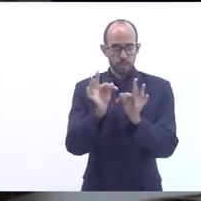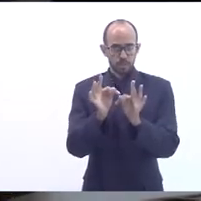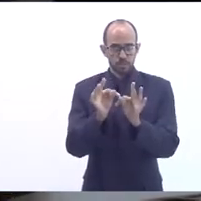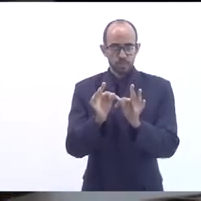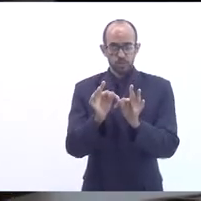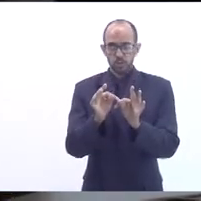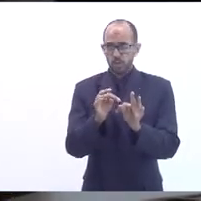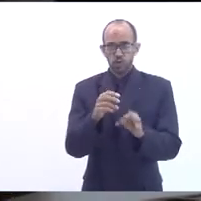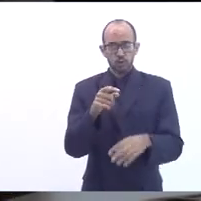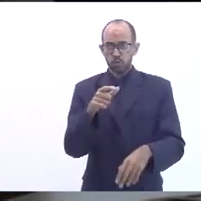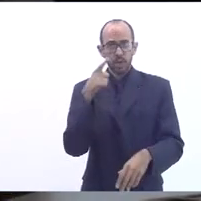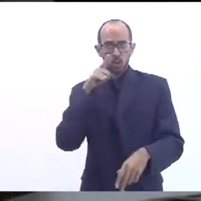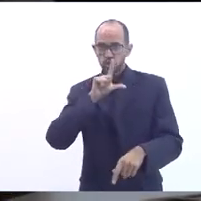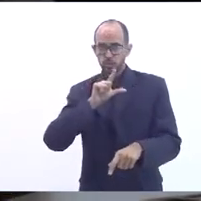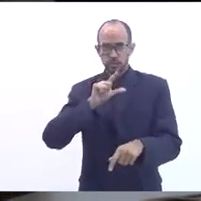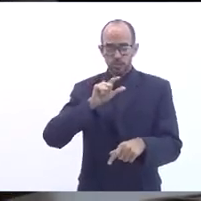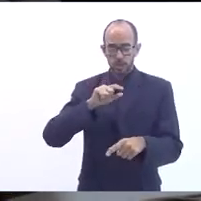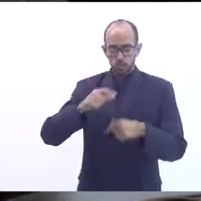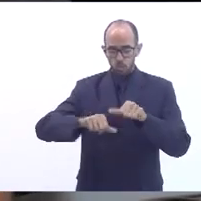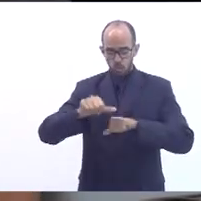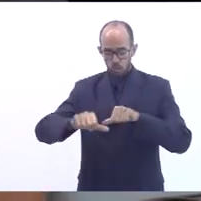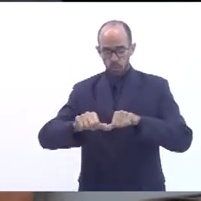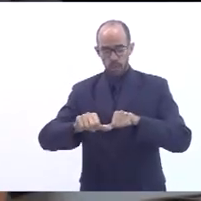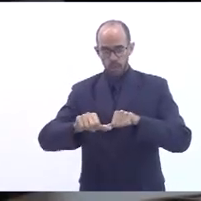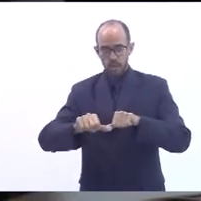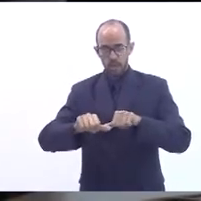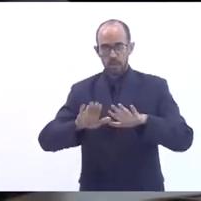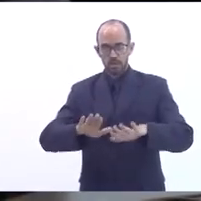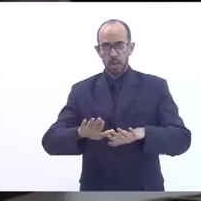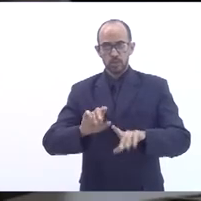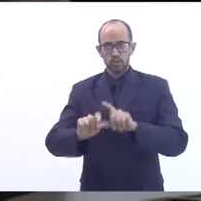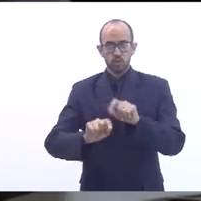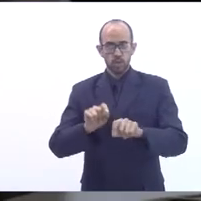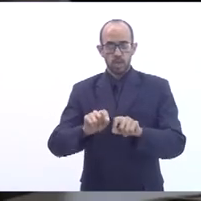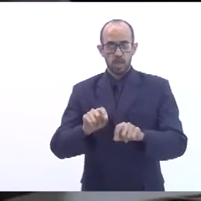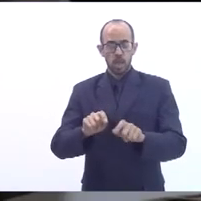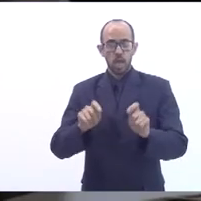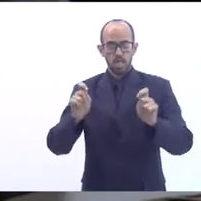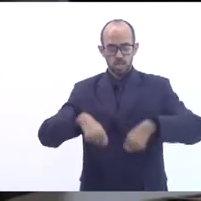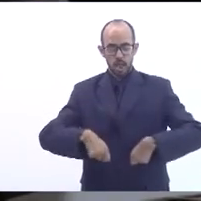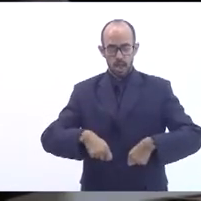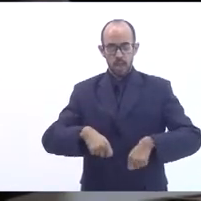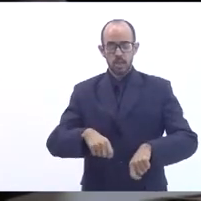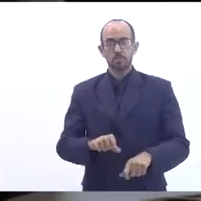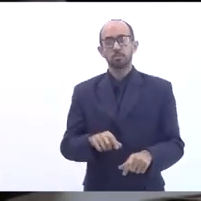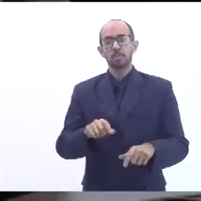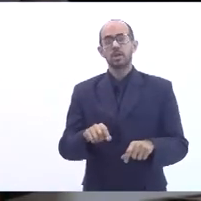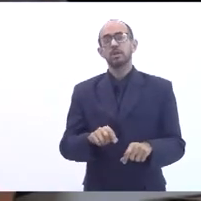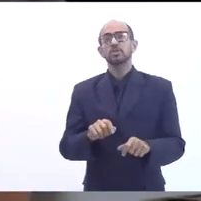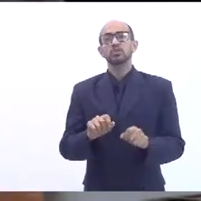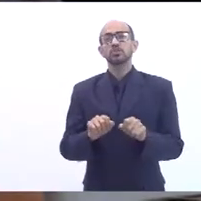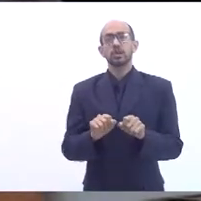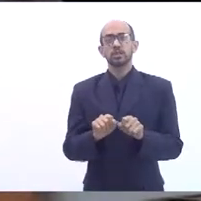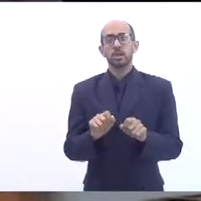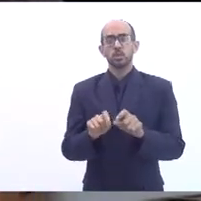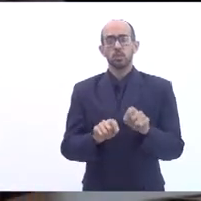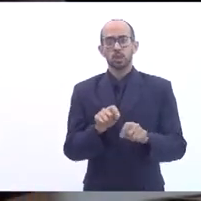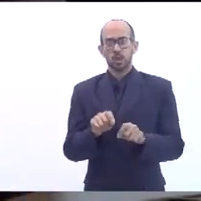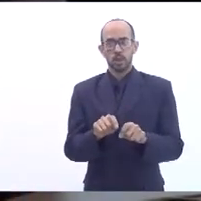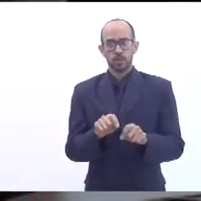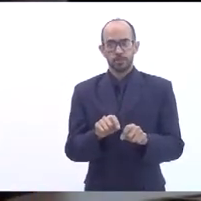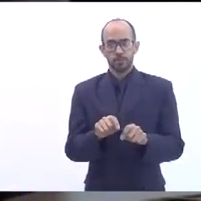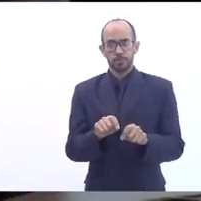gente não vai conseguir fazer uma reversão desse quadro mas nós podemos sim passar né